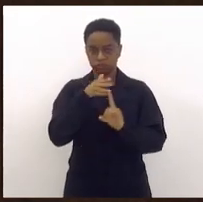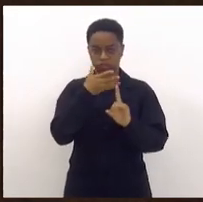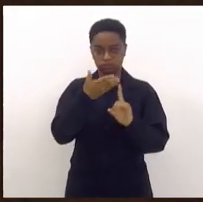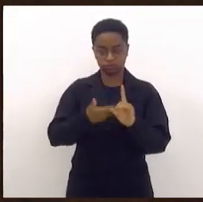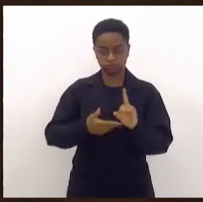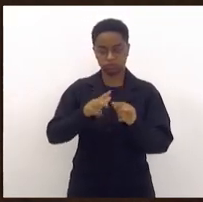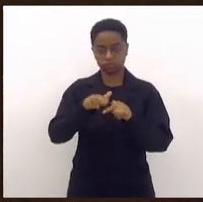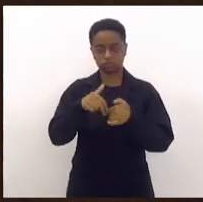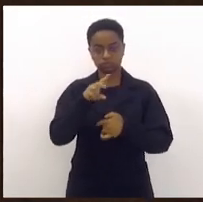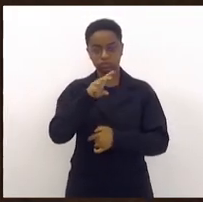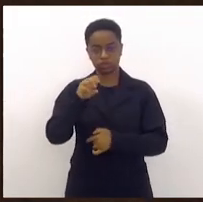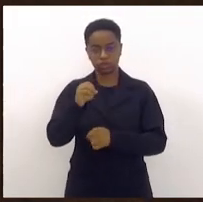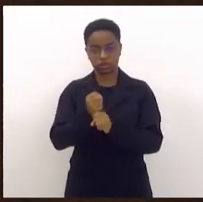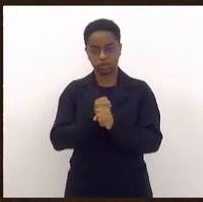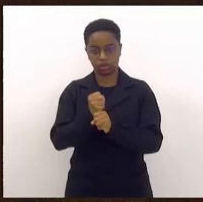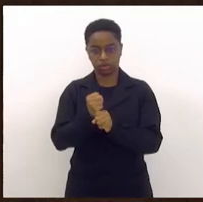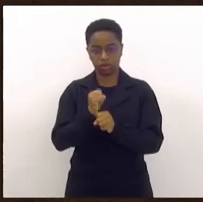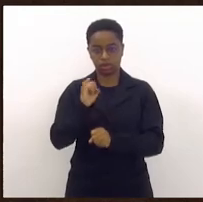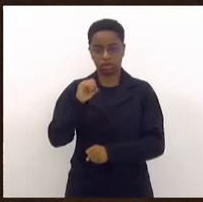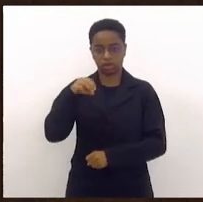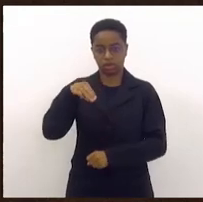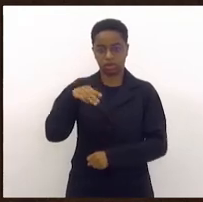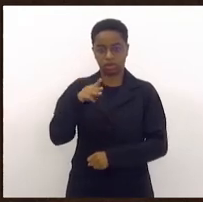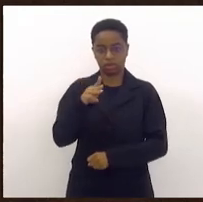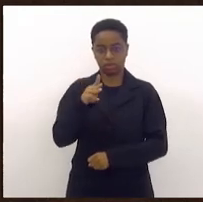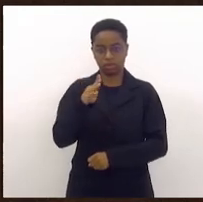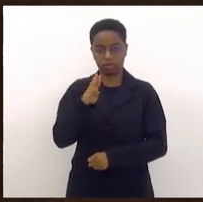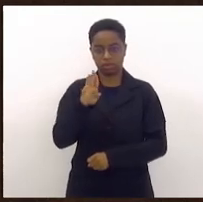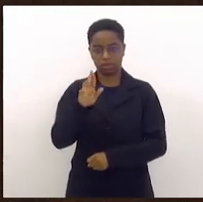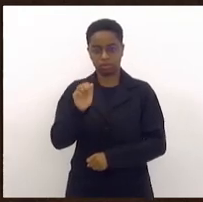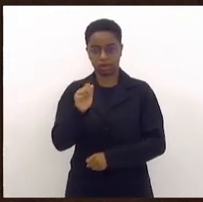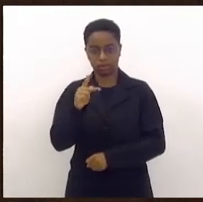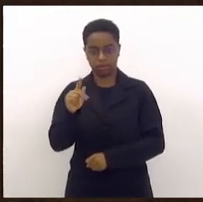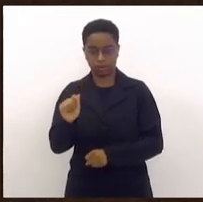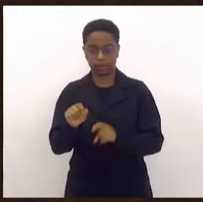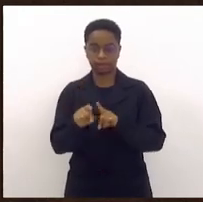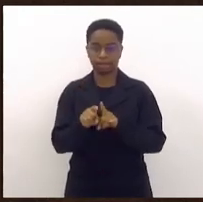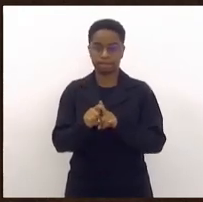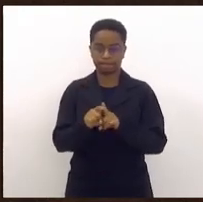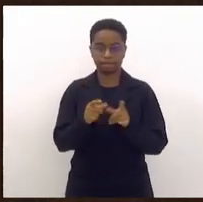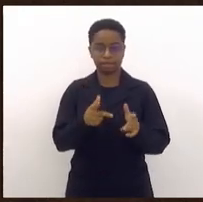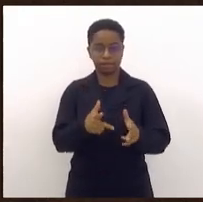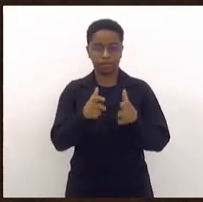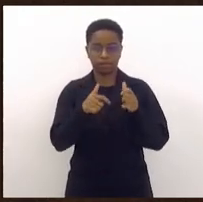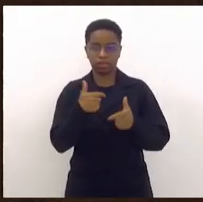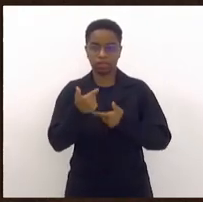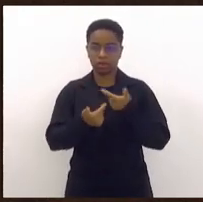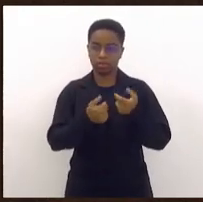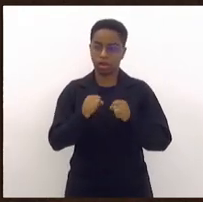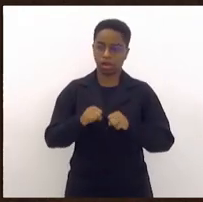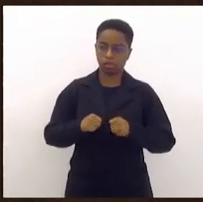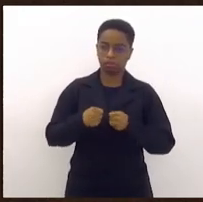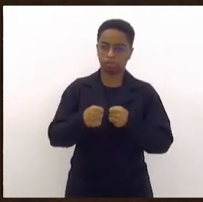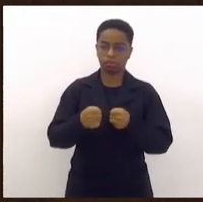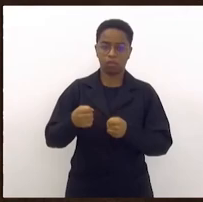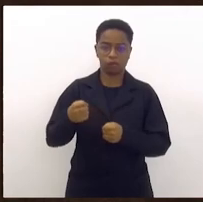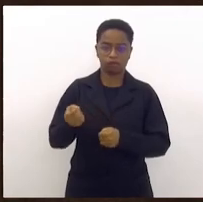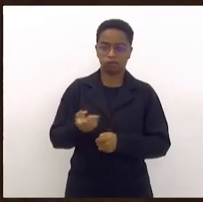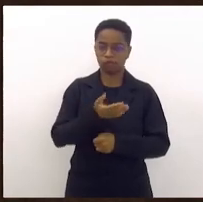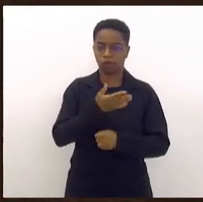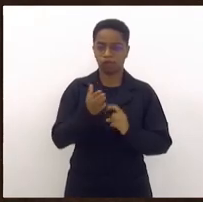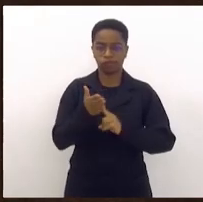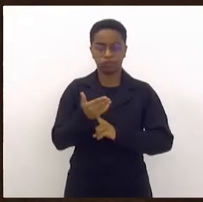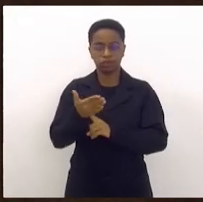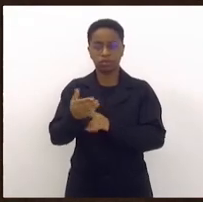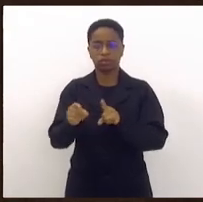50 anos da Embrapa, em reconhecimento a todo esse trabalho dedicado às novas tecnologias,